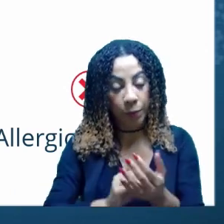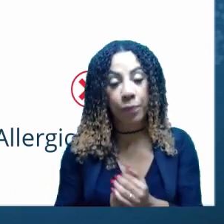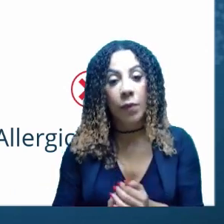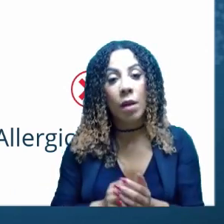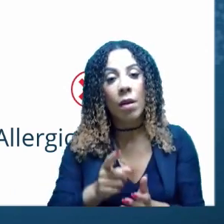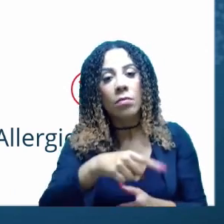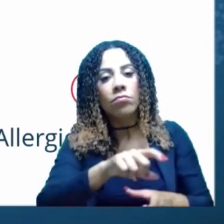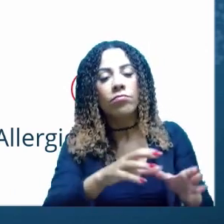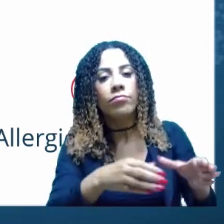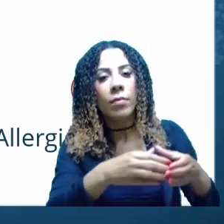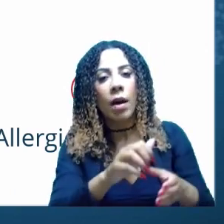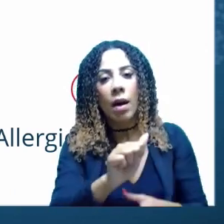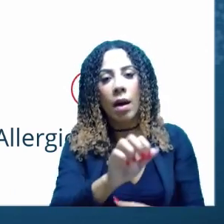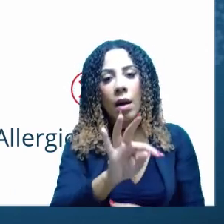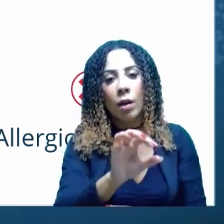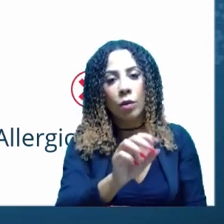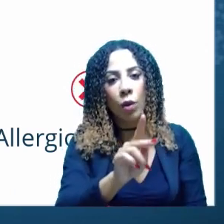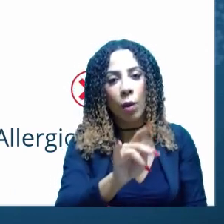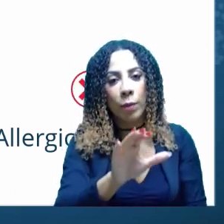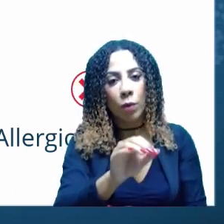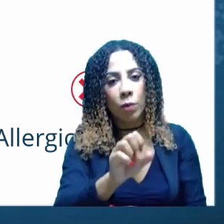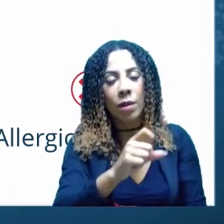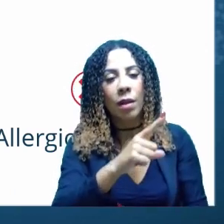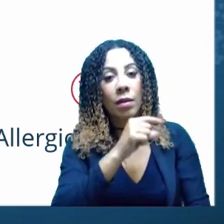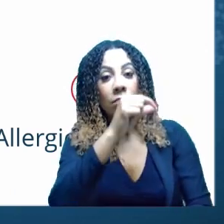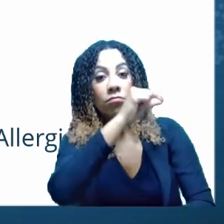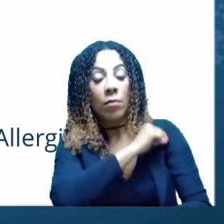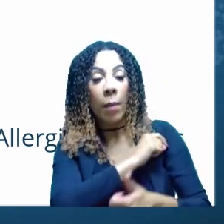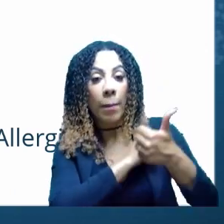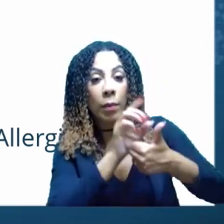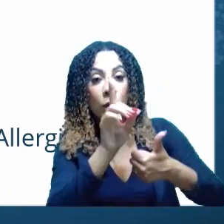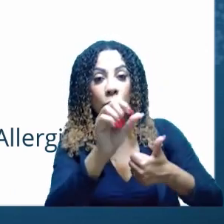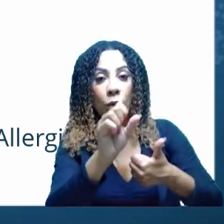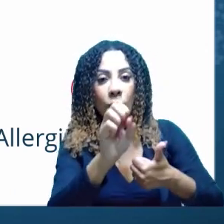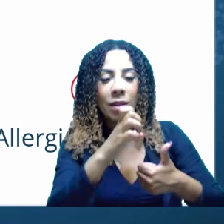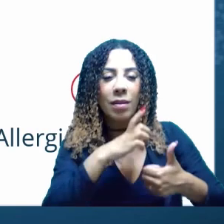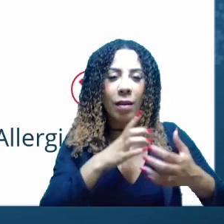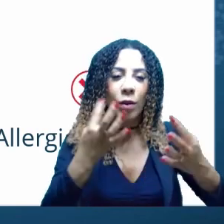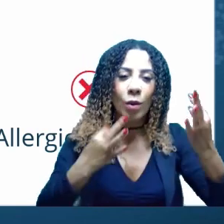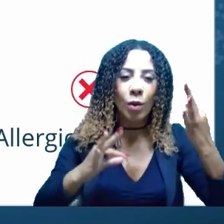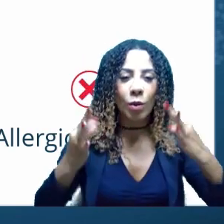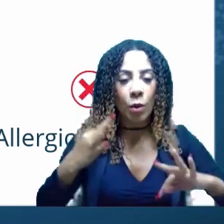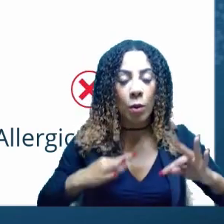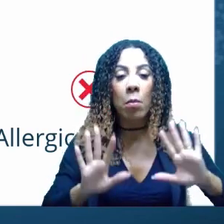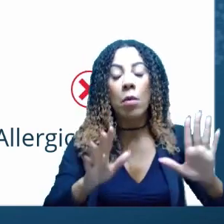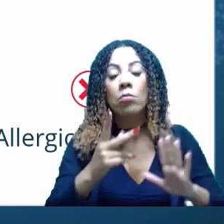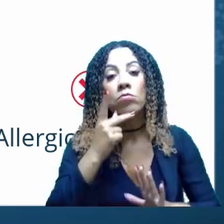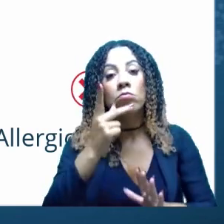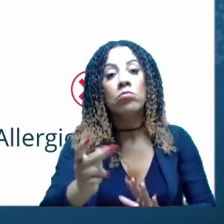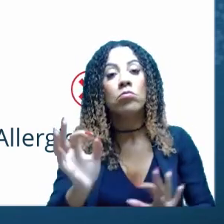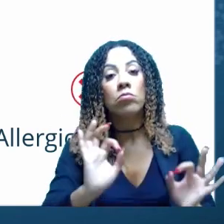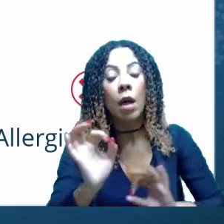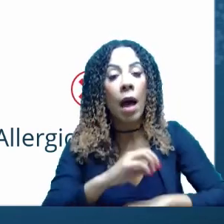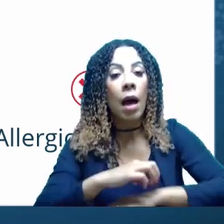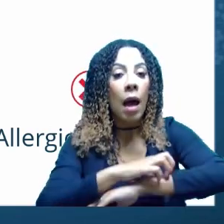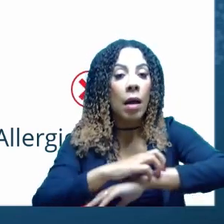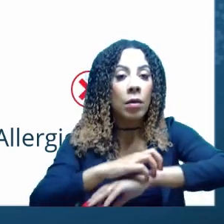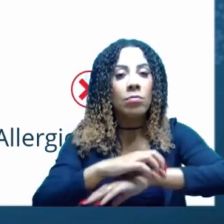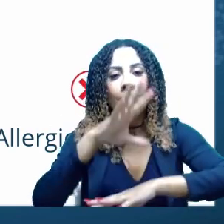essa quantidade de efeitos adversos, eles não relataram anafilaxia e nem reações alérgicas.